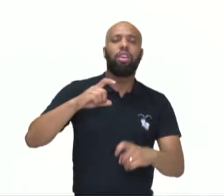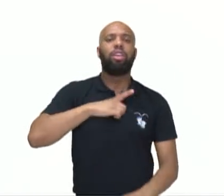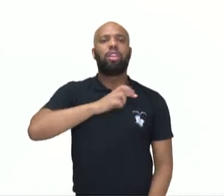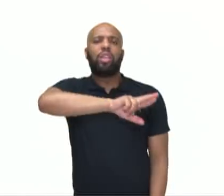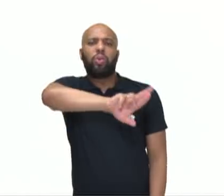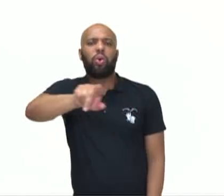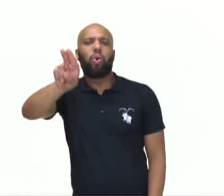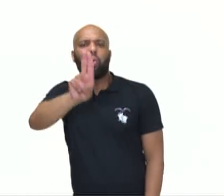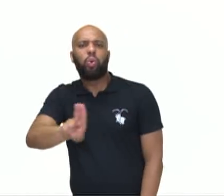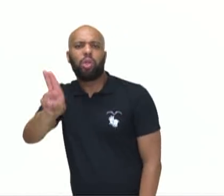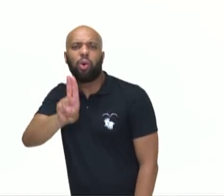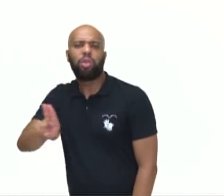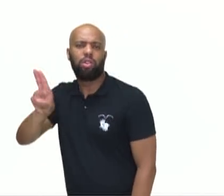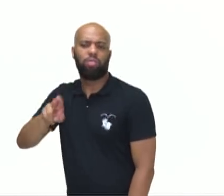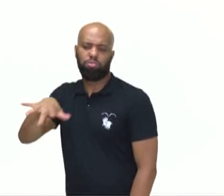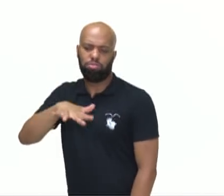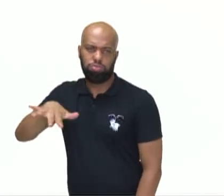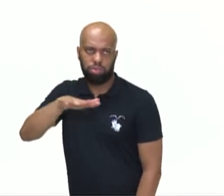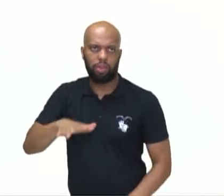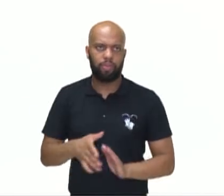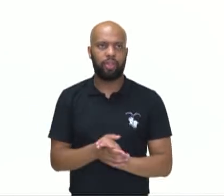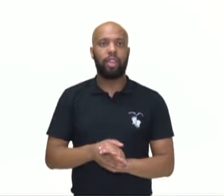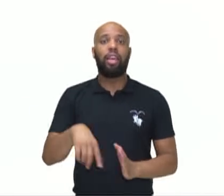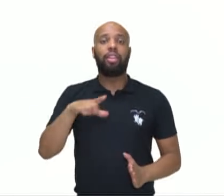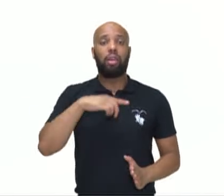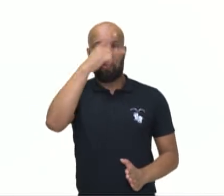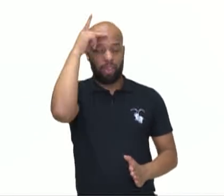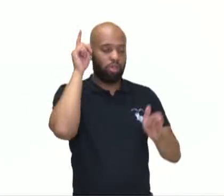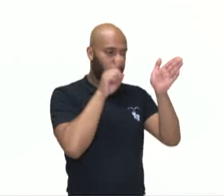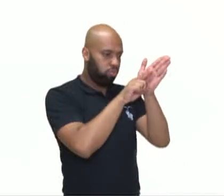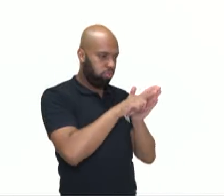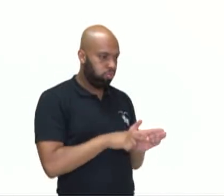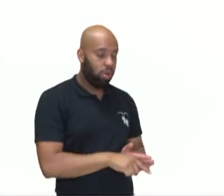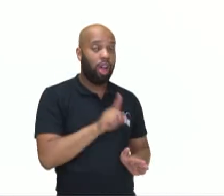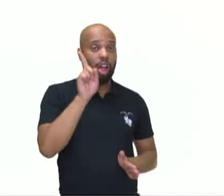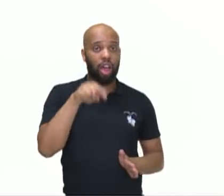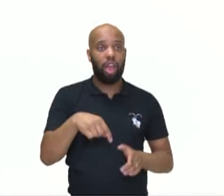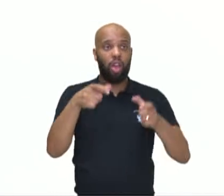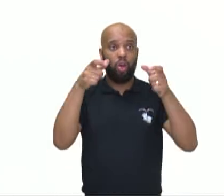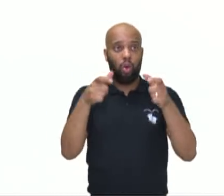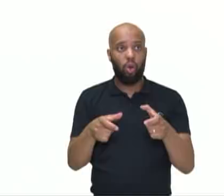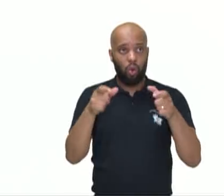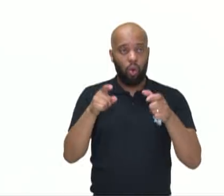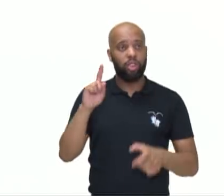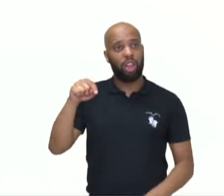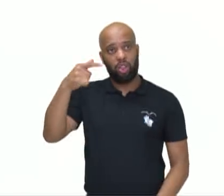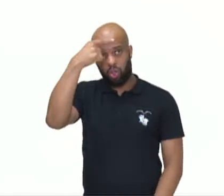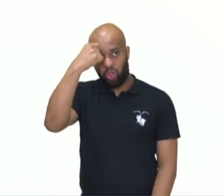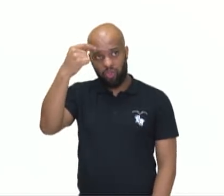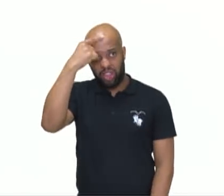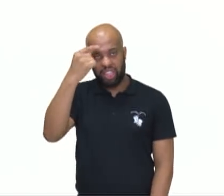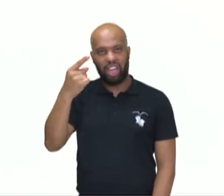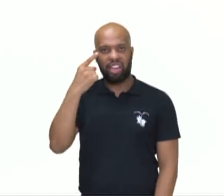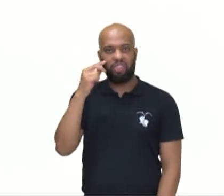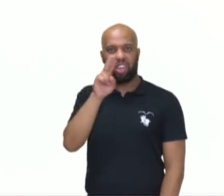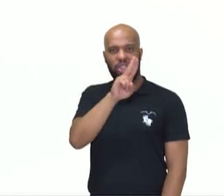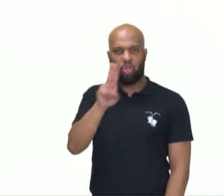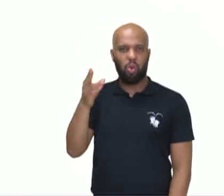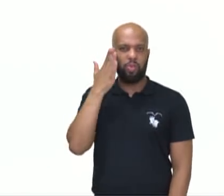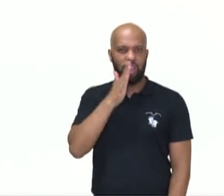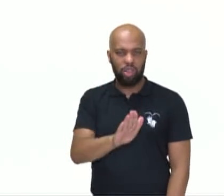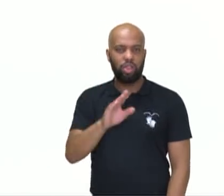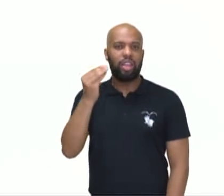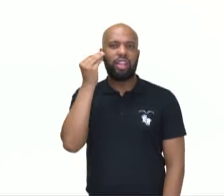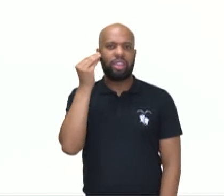inúmeras aplicações nesse campo. Pesquisadores da Universidade de Louisville testaram a realidade